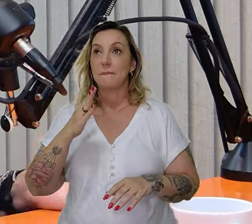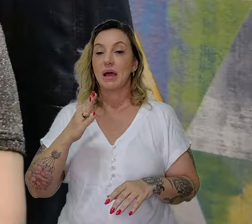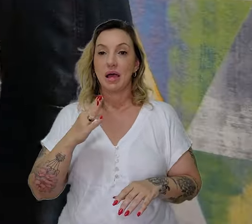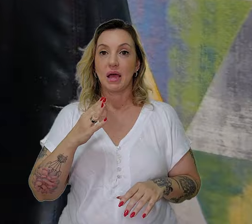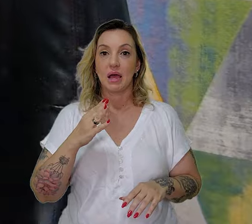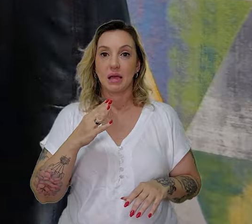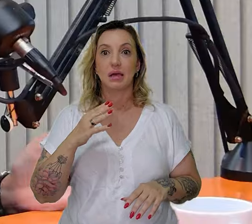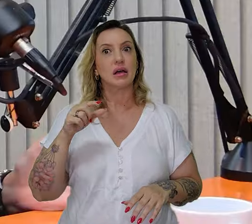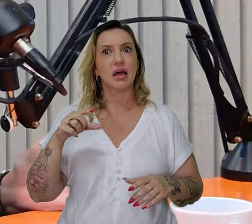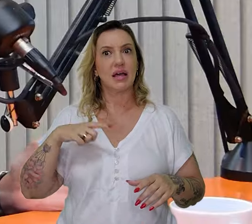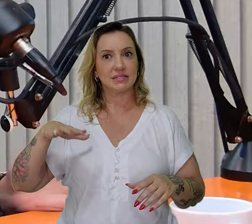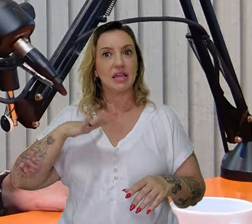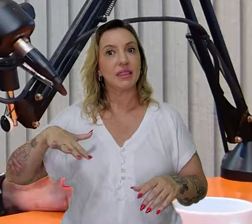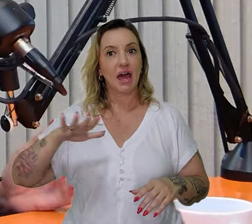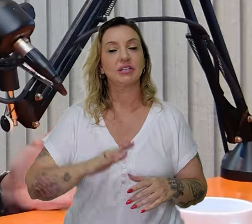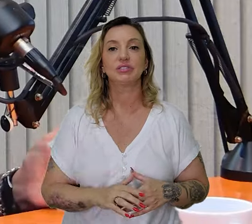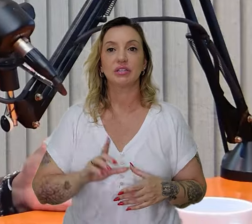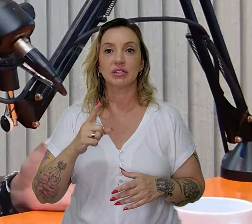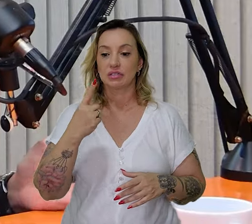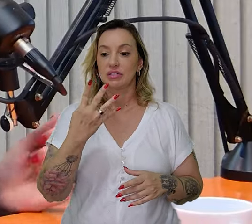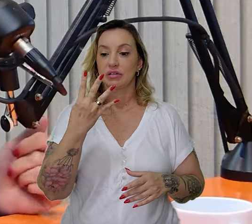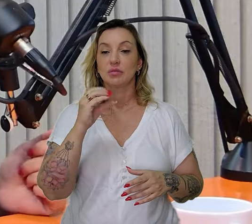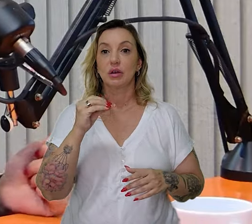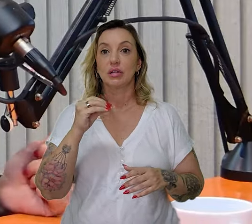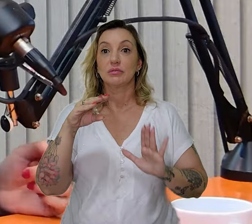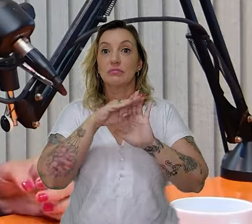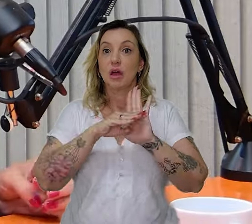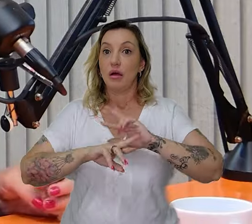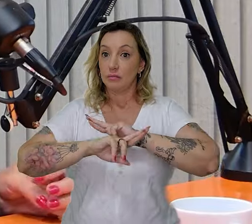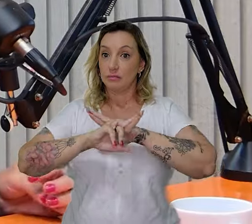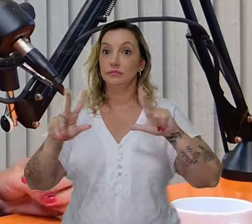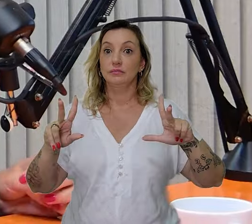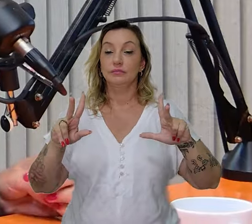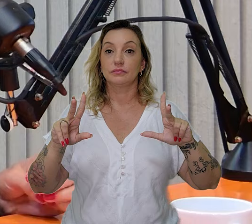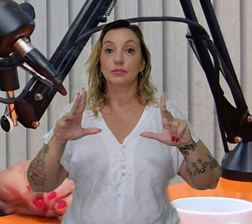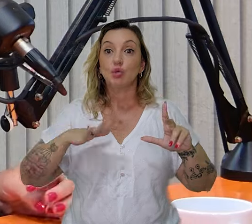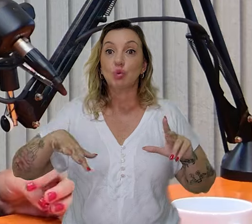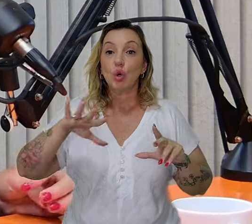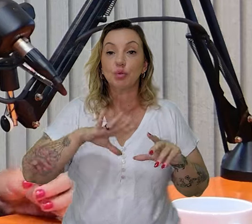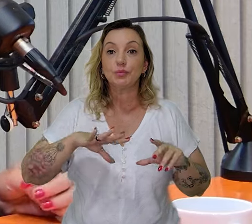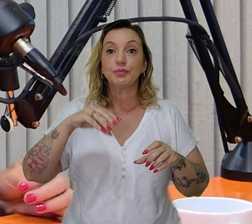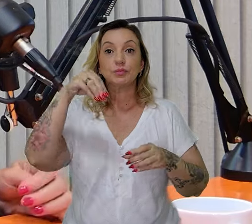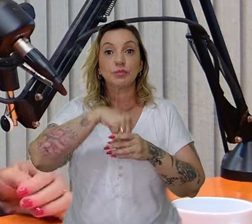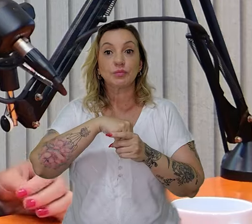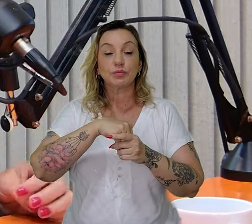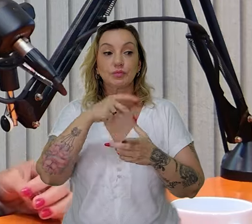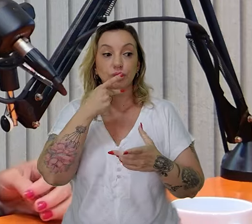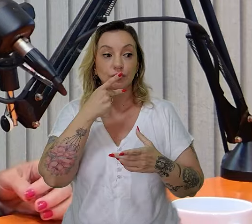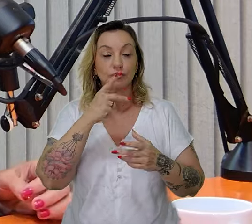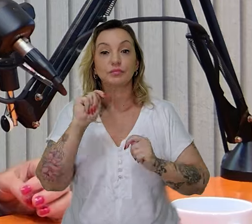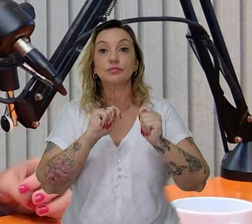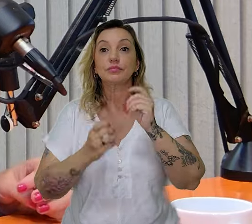100 é uma cidade universitária são mais de 140 programas diferentes todos eles dentro do que hoje a gente